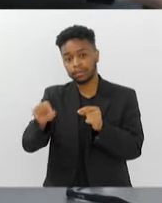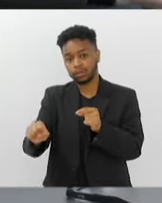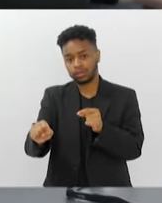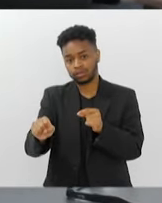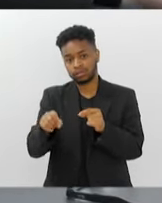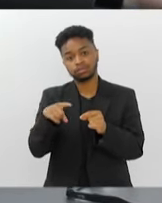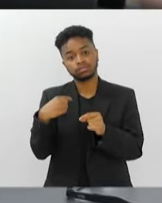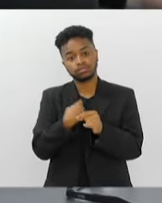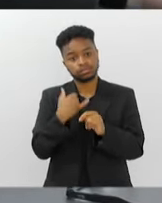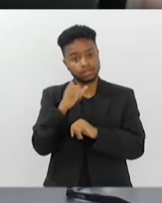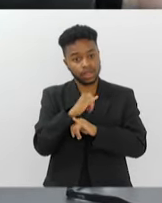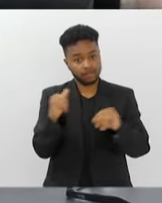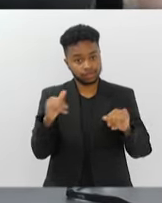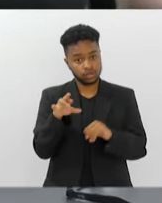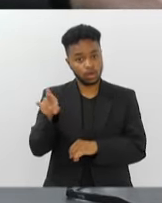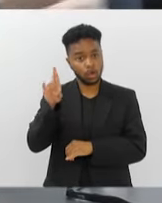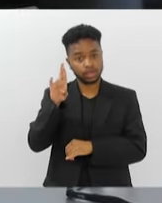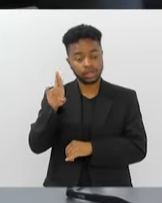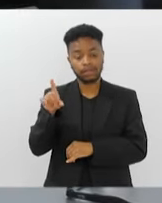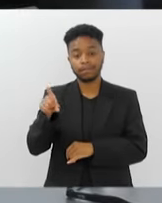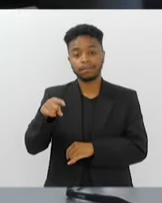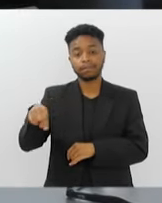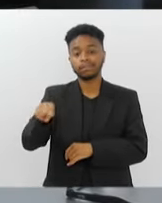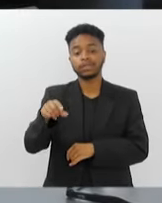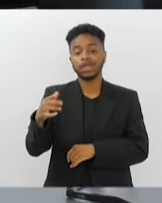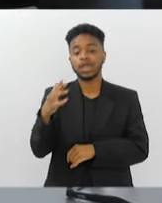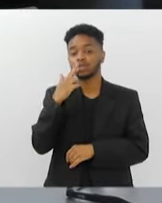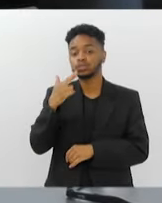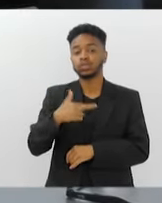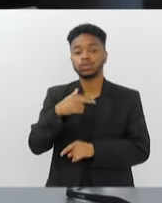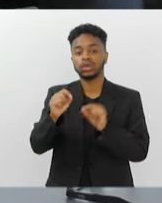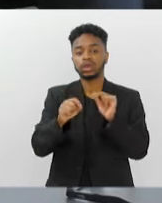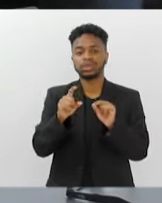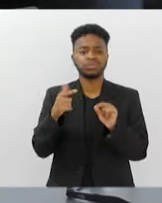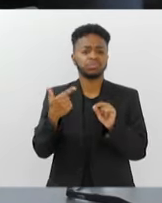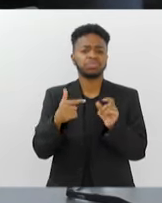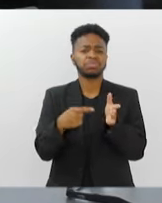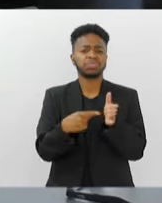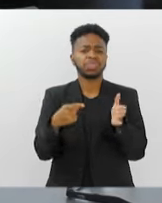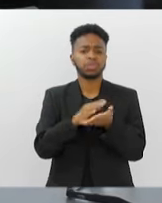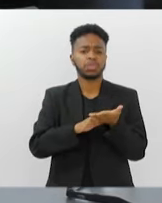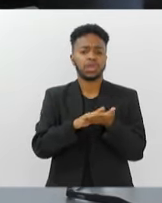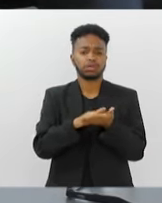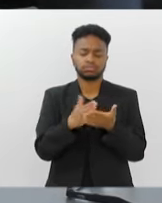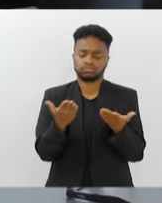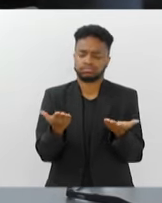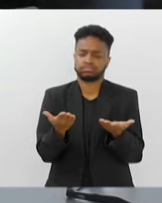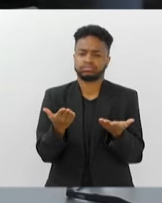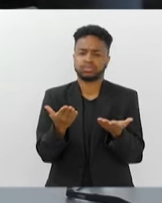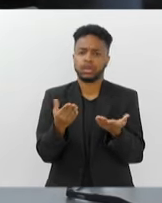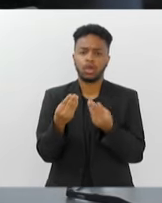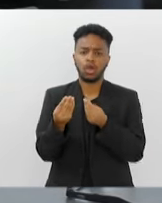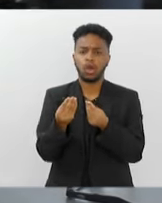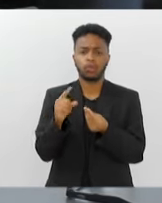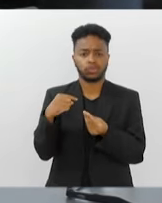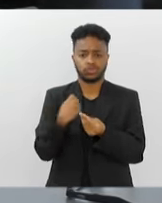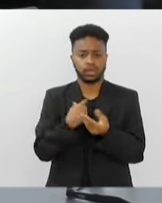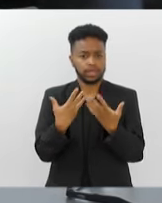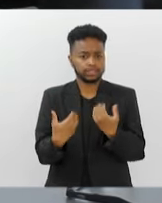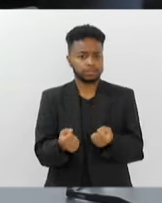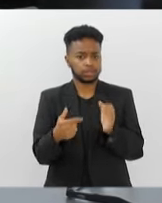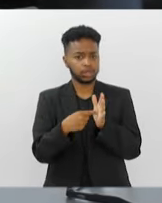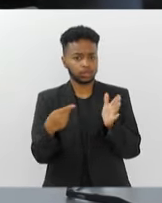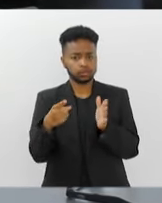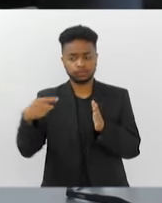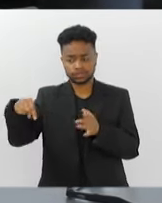notificamos ao roqu Rio e Eles responderam da seguinte maneira nós não recebemos nenhuma denúncia falei mas nós nós recebemos e a gente tá esperando que